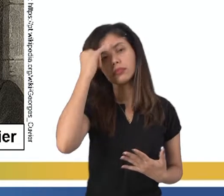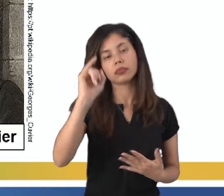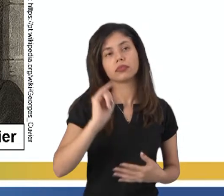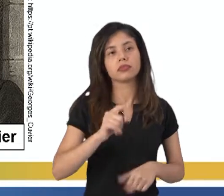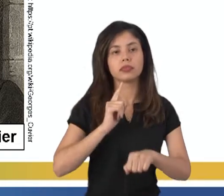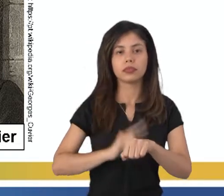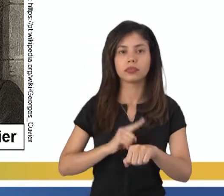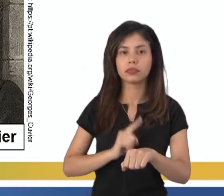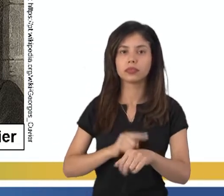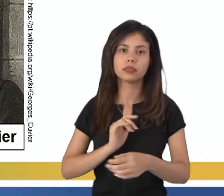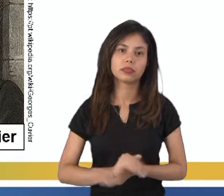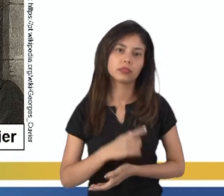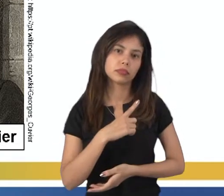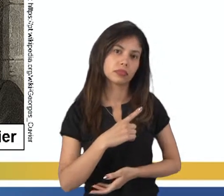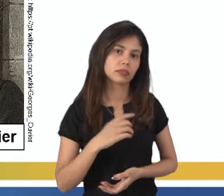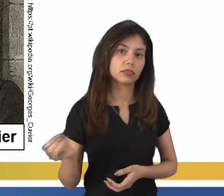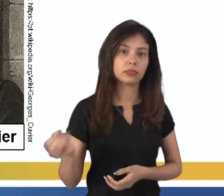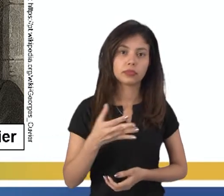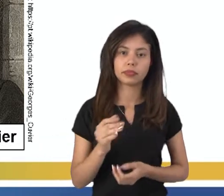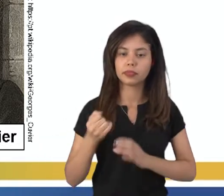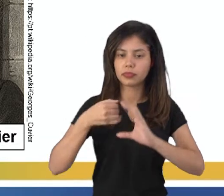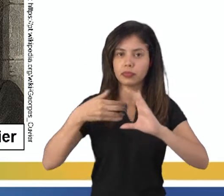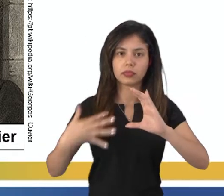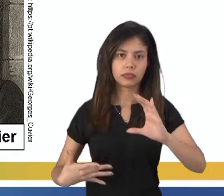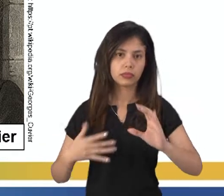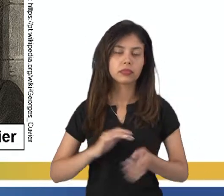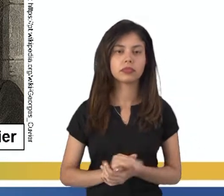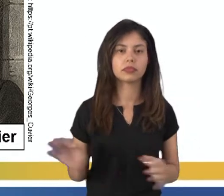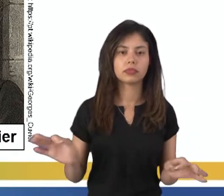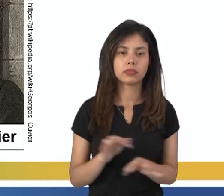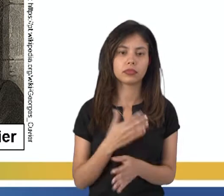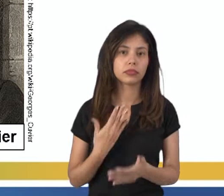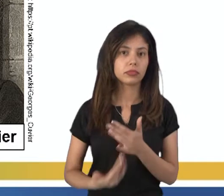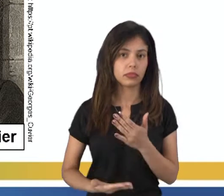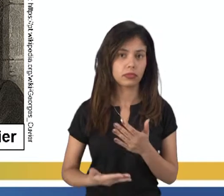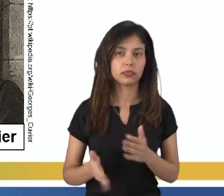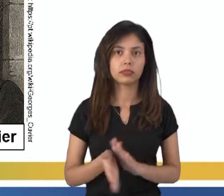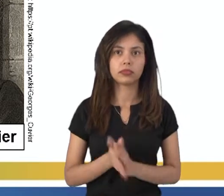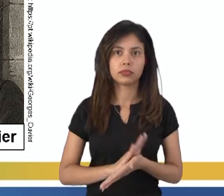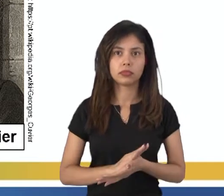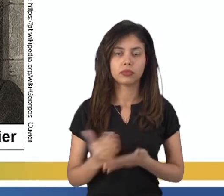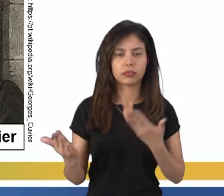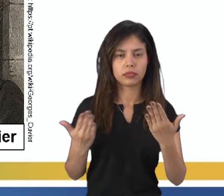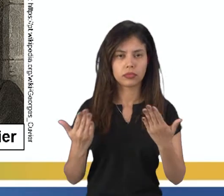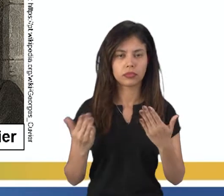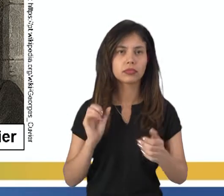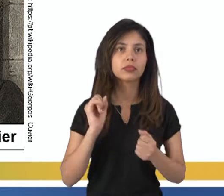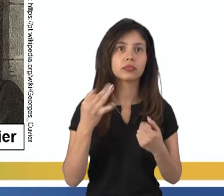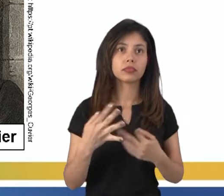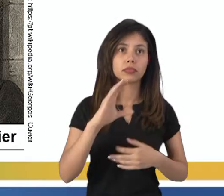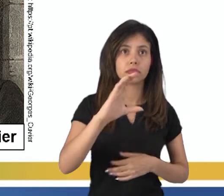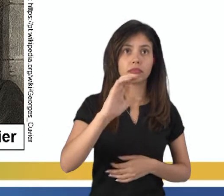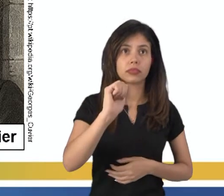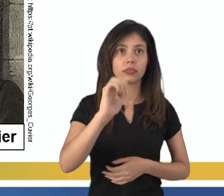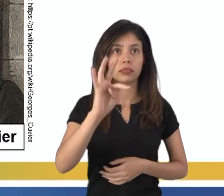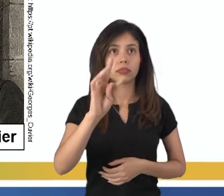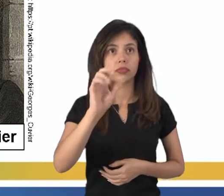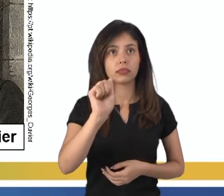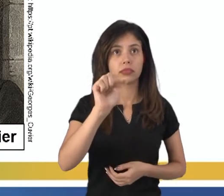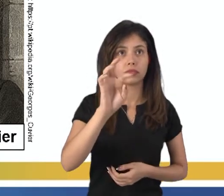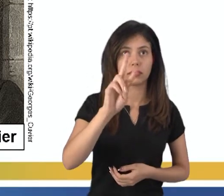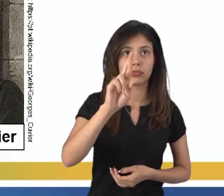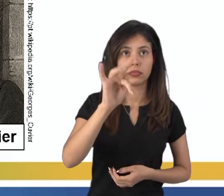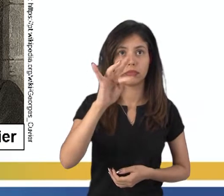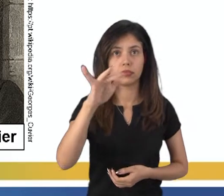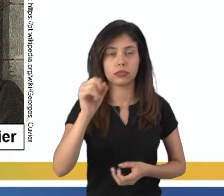de tempos em tempos teriam novas espécies, mas que de repente eram perdidas? Eles associavam ao catastrofismo, que seria uma